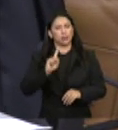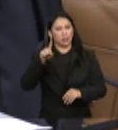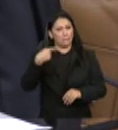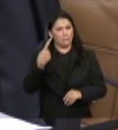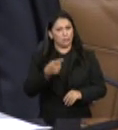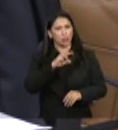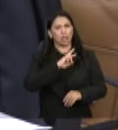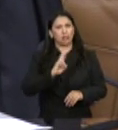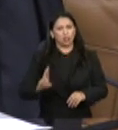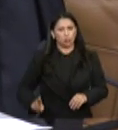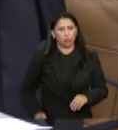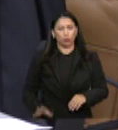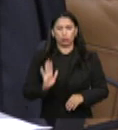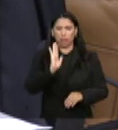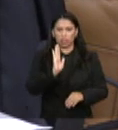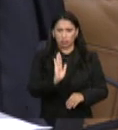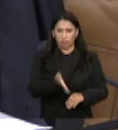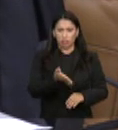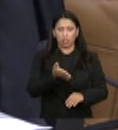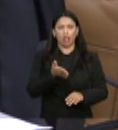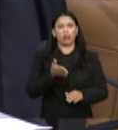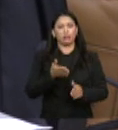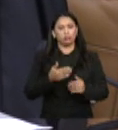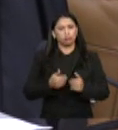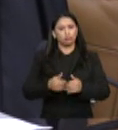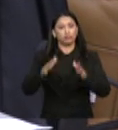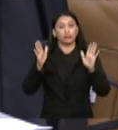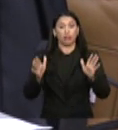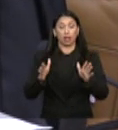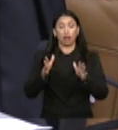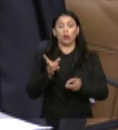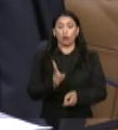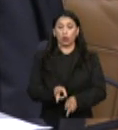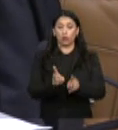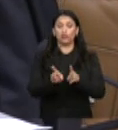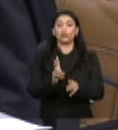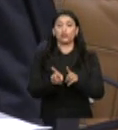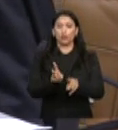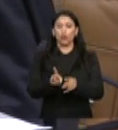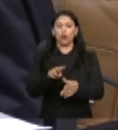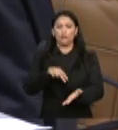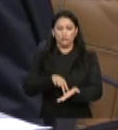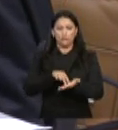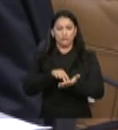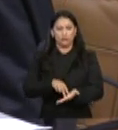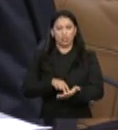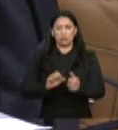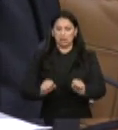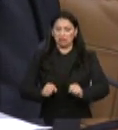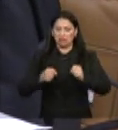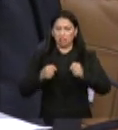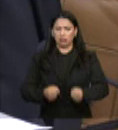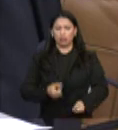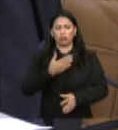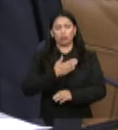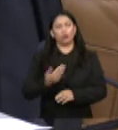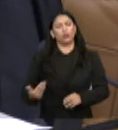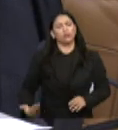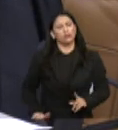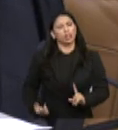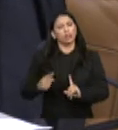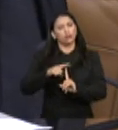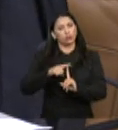já instaurado se Manteve firme na defesa dessa forma de governo nada obstante as